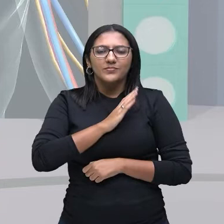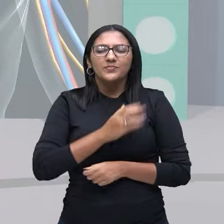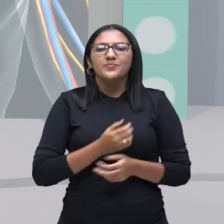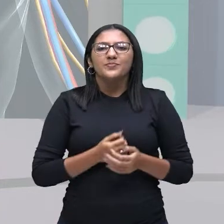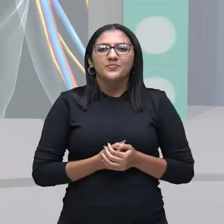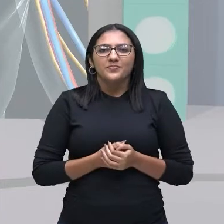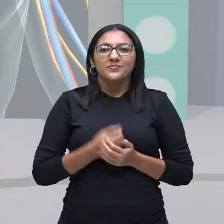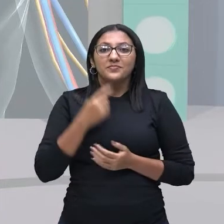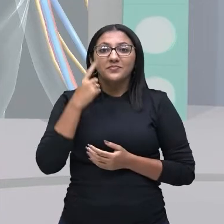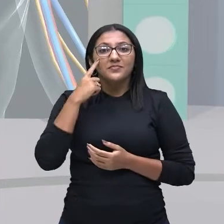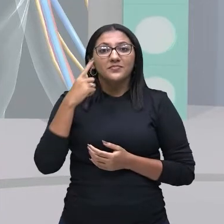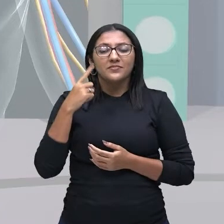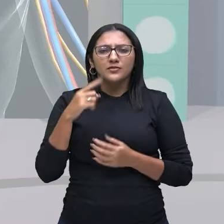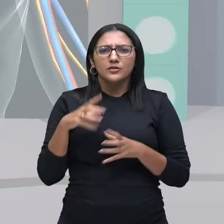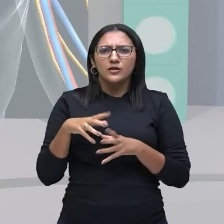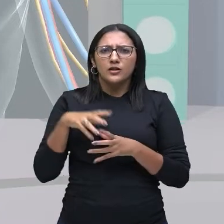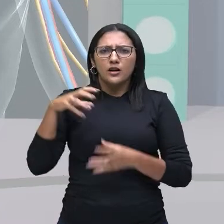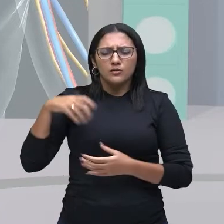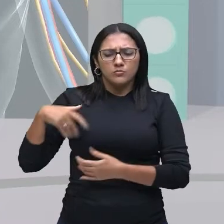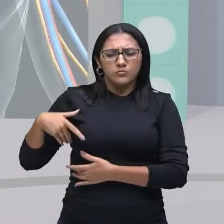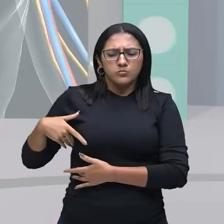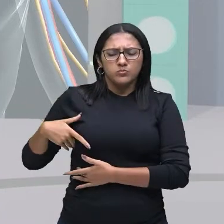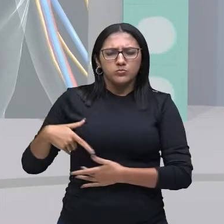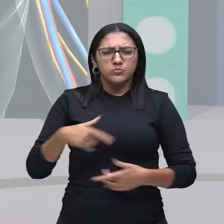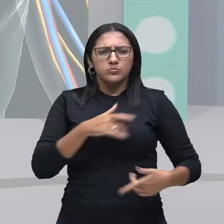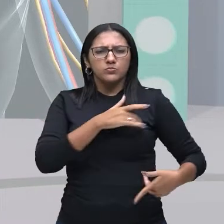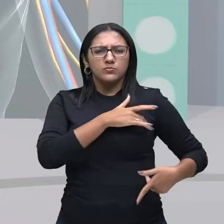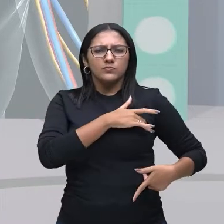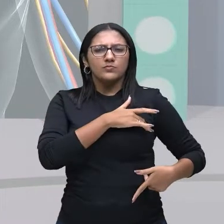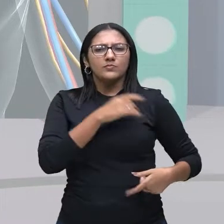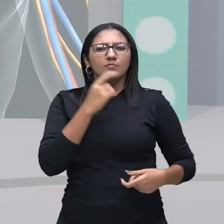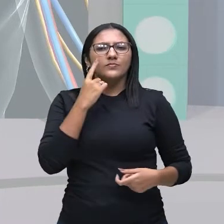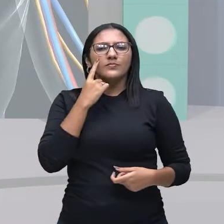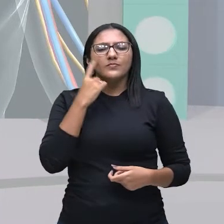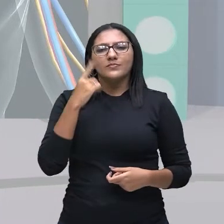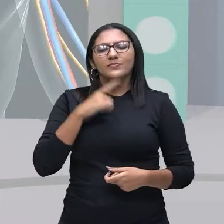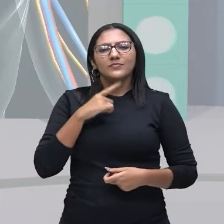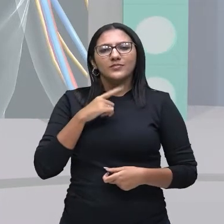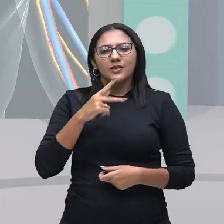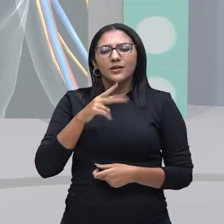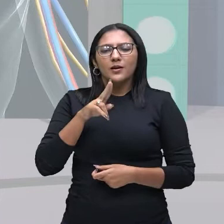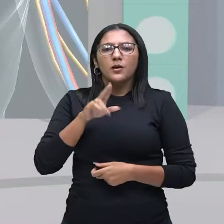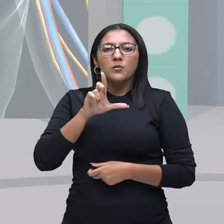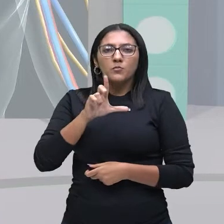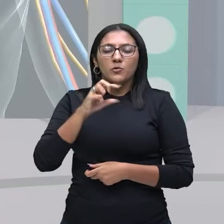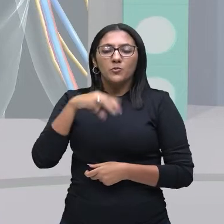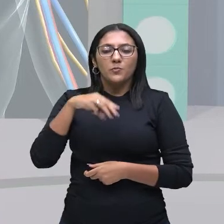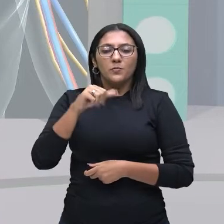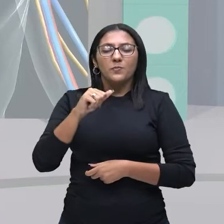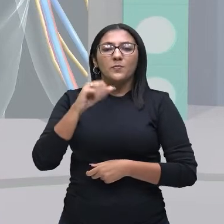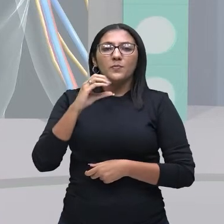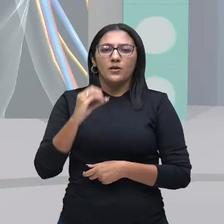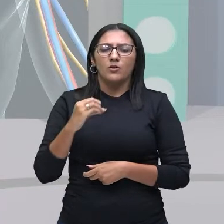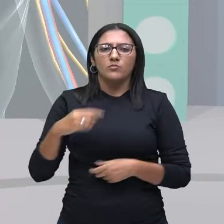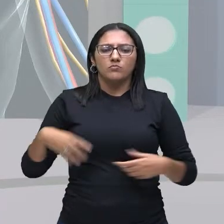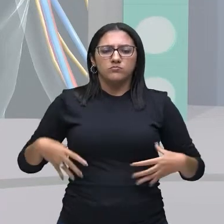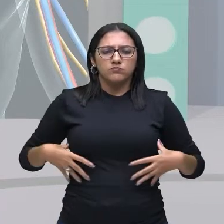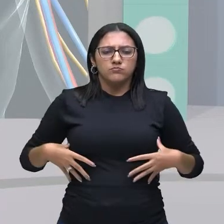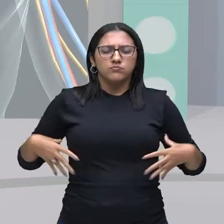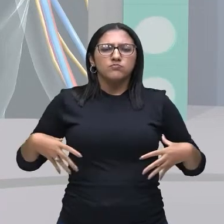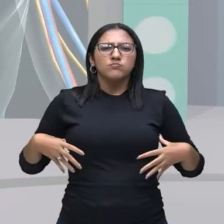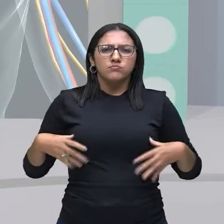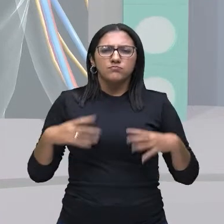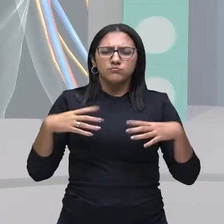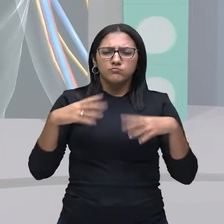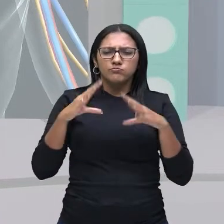desses dois órgãos grandes, né? Como vocês podem ver aqui, que são os pulmões, esses órgãos grandes e